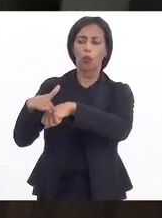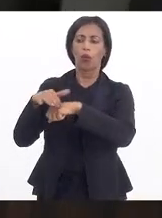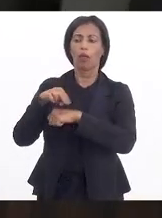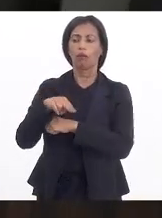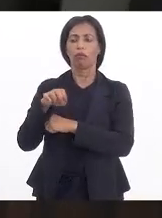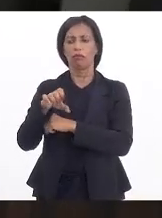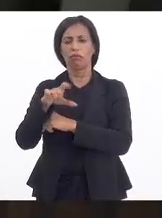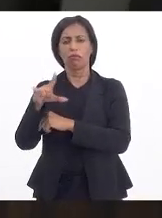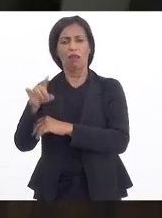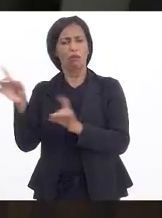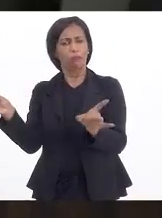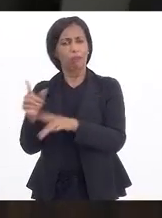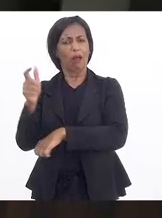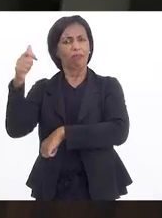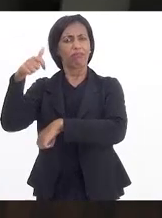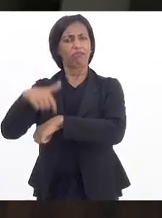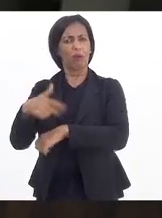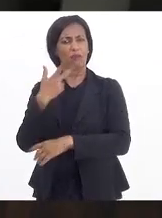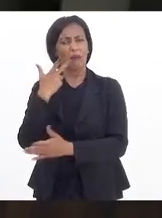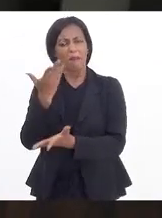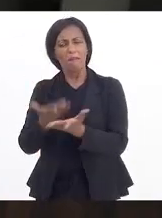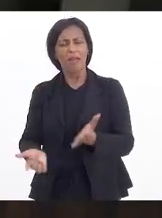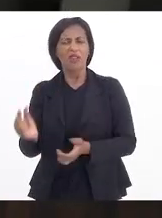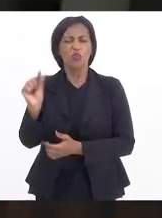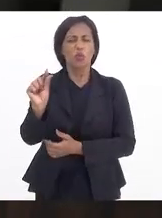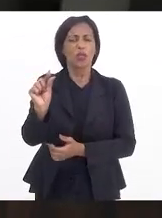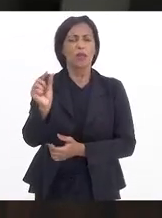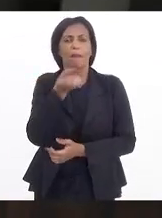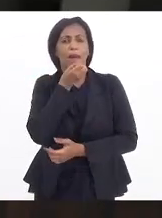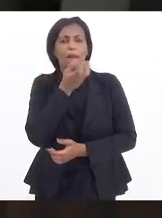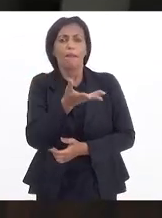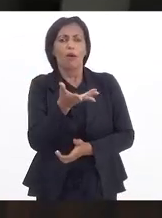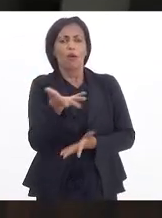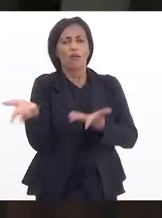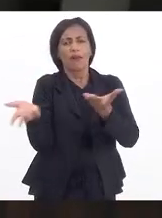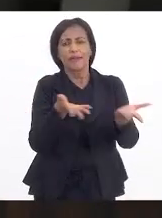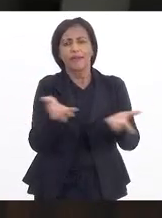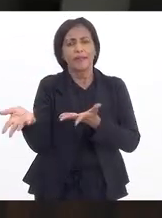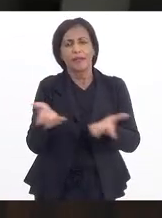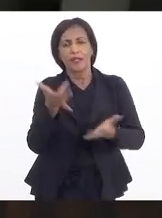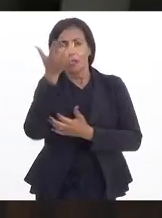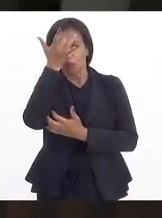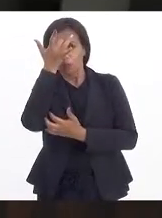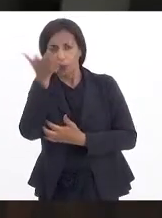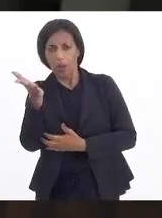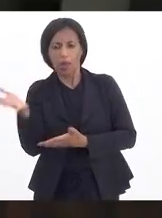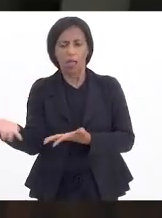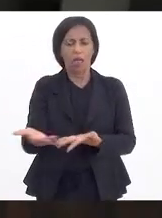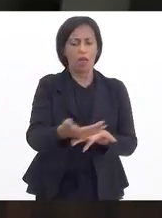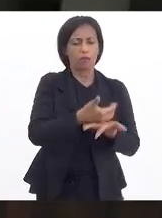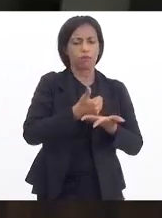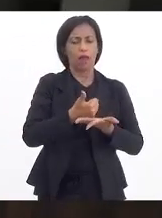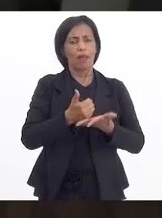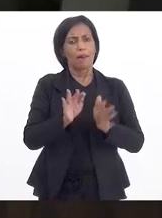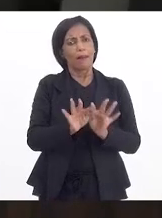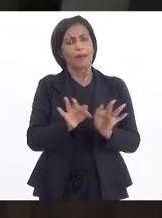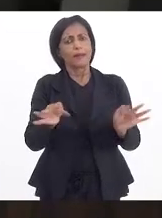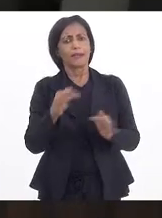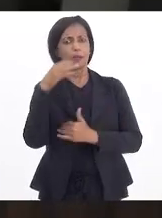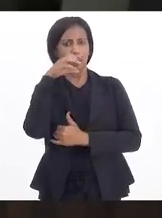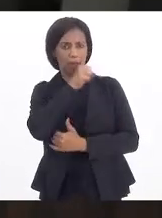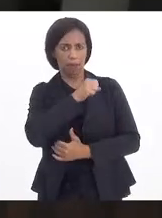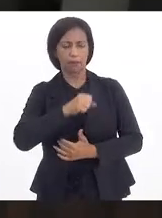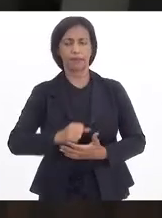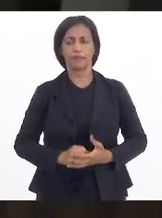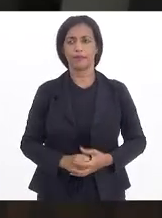e Nelson de Pronto falou não Andreia pede um pouquinho mas isso é bom facilita e arrecadação é muito mais simples e